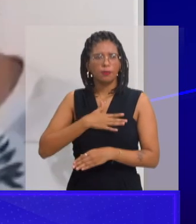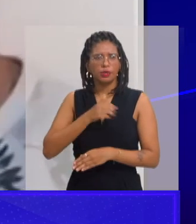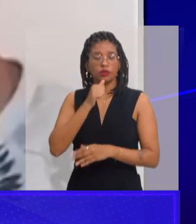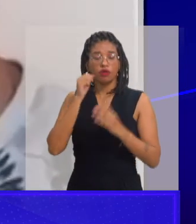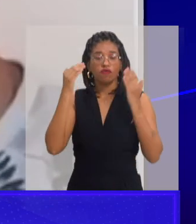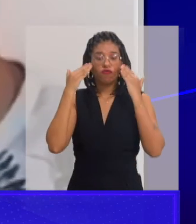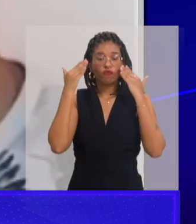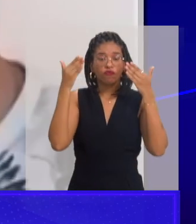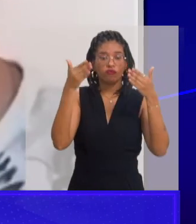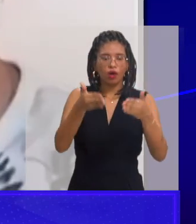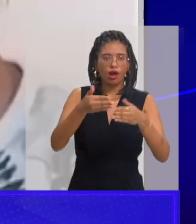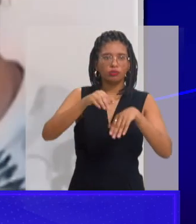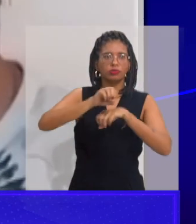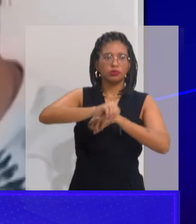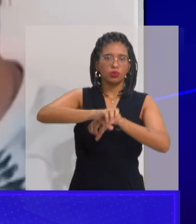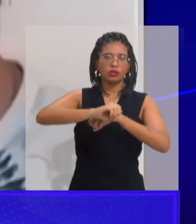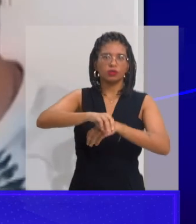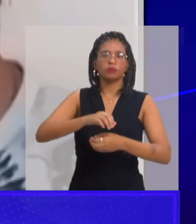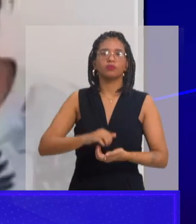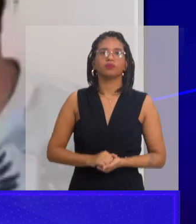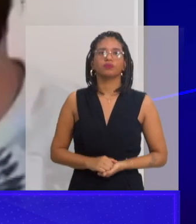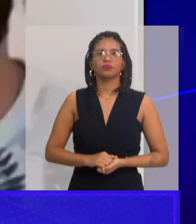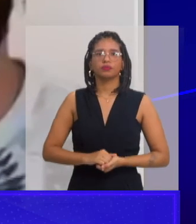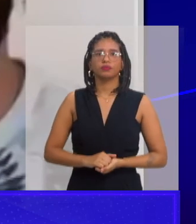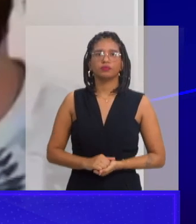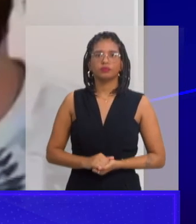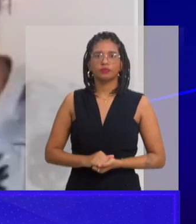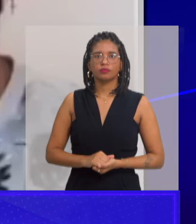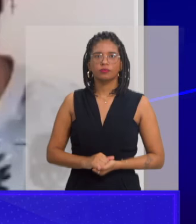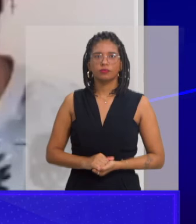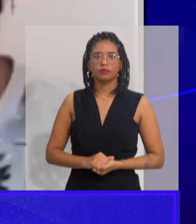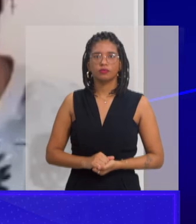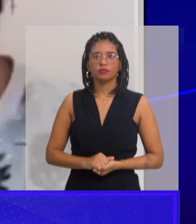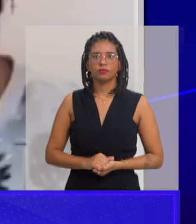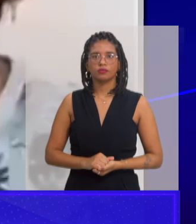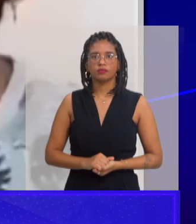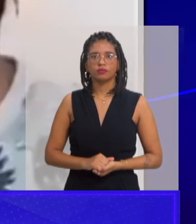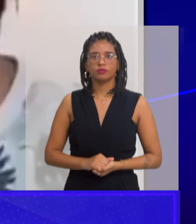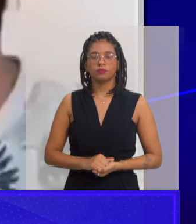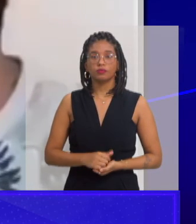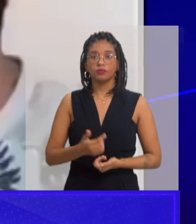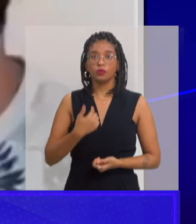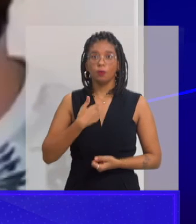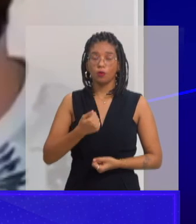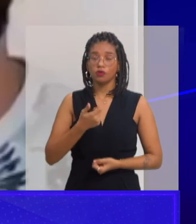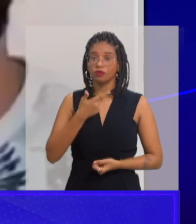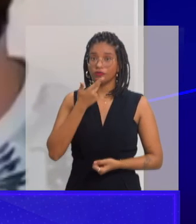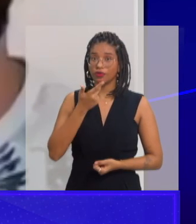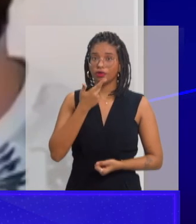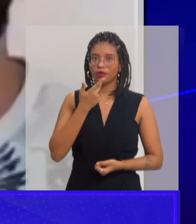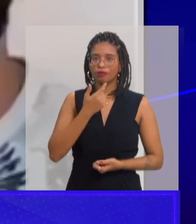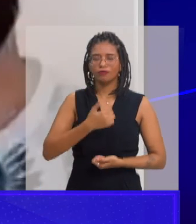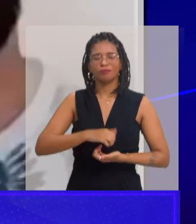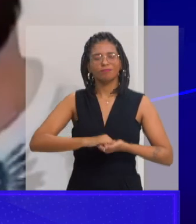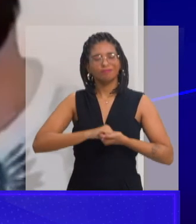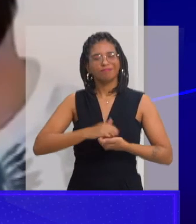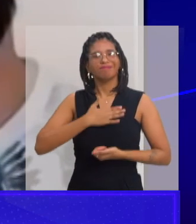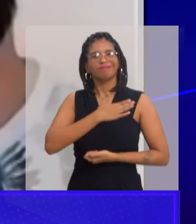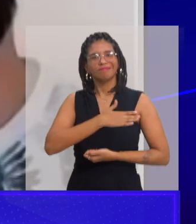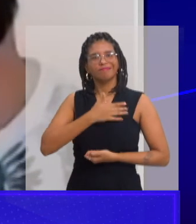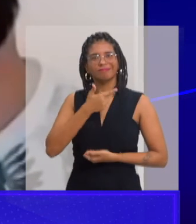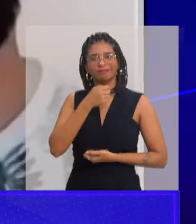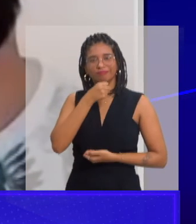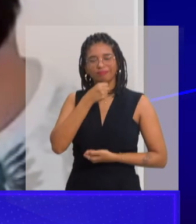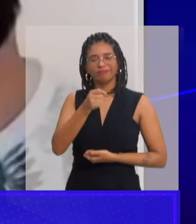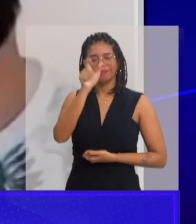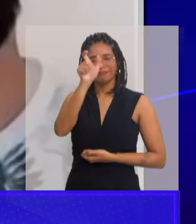sendo canalizada para o lado da educação. Certo. Bom, Jade, me permita eu dizer, cara, foi um prazer te